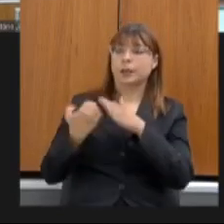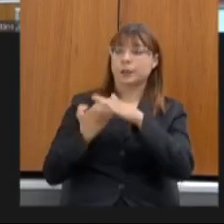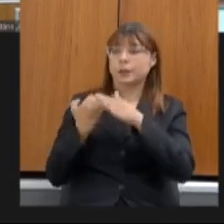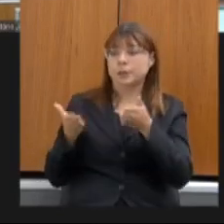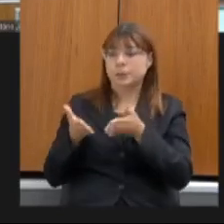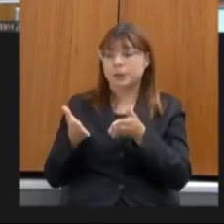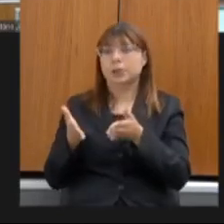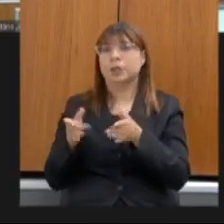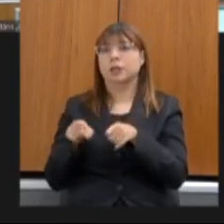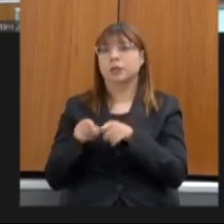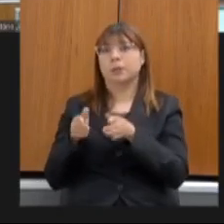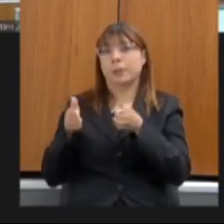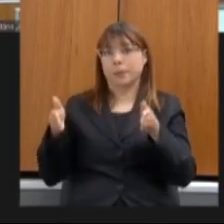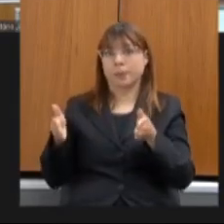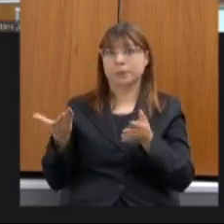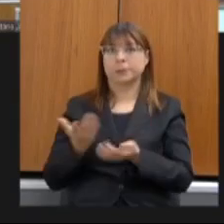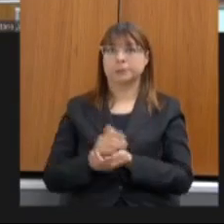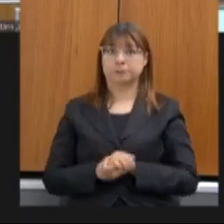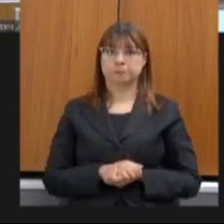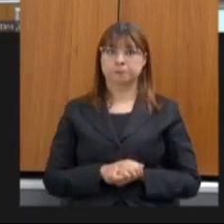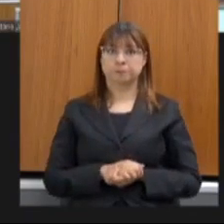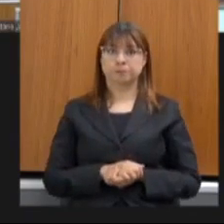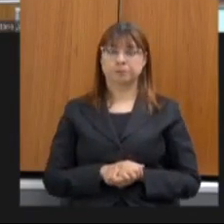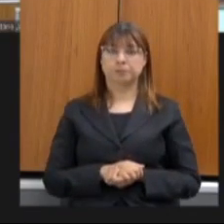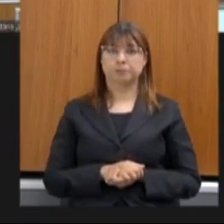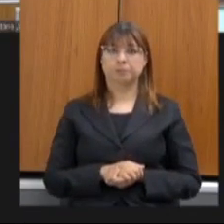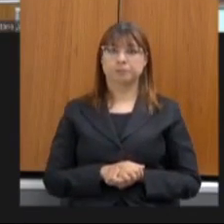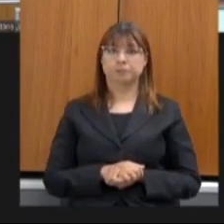Empresas Oi pode falar